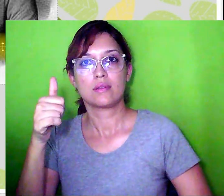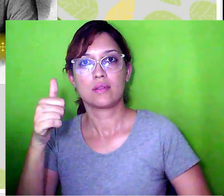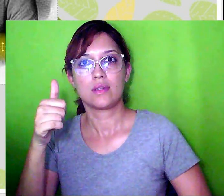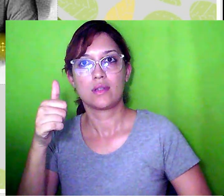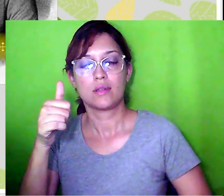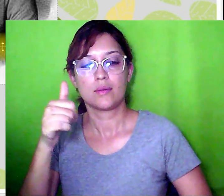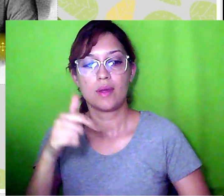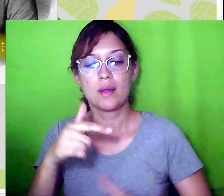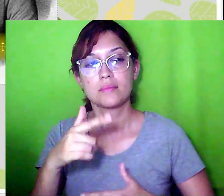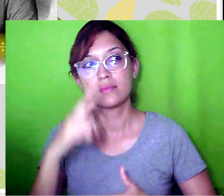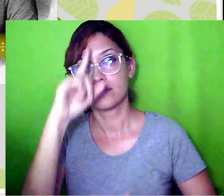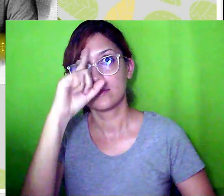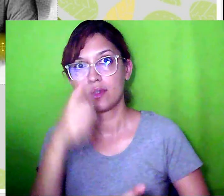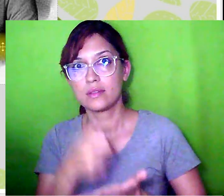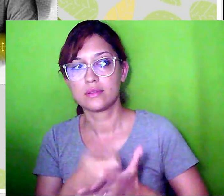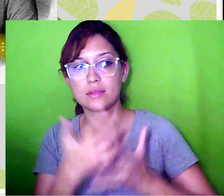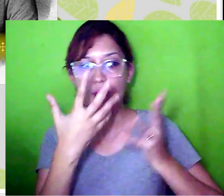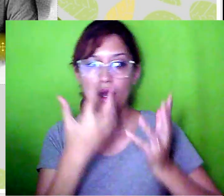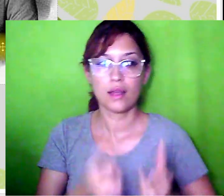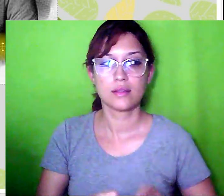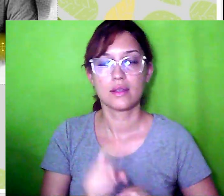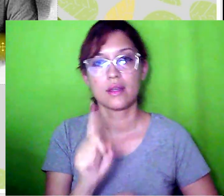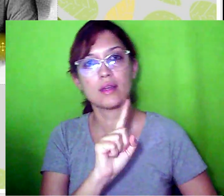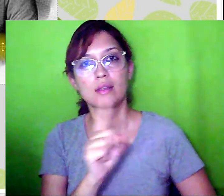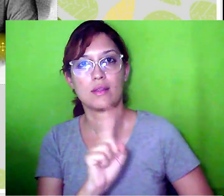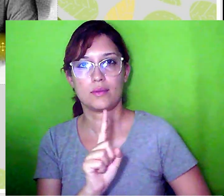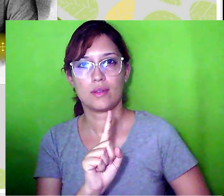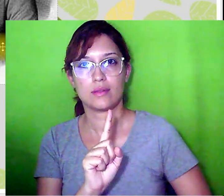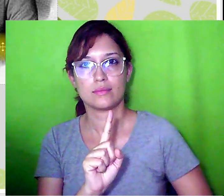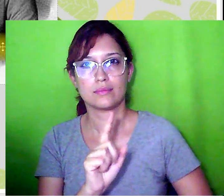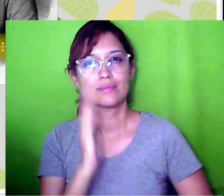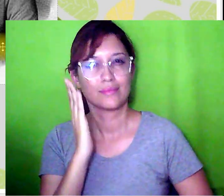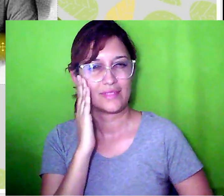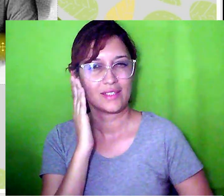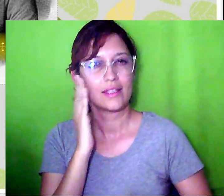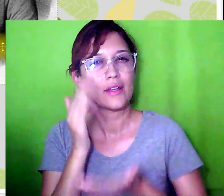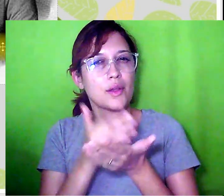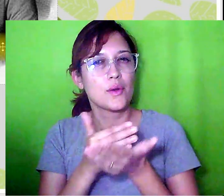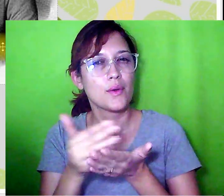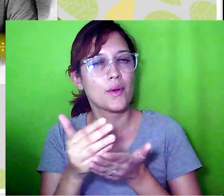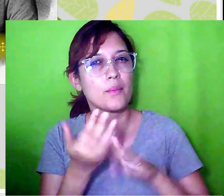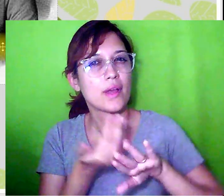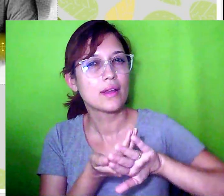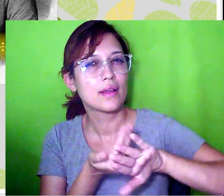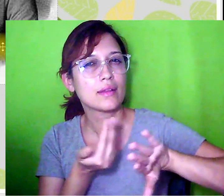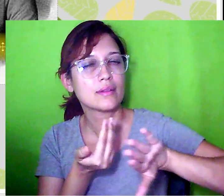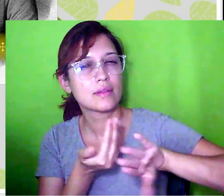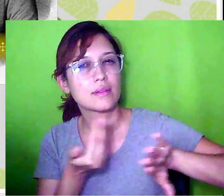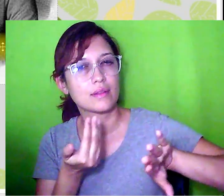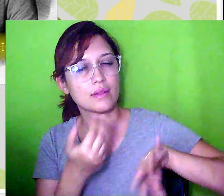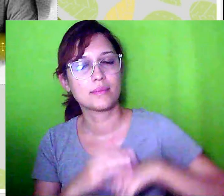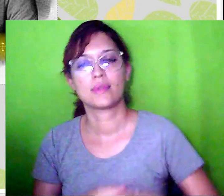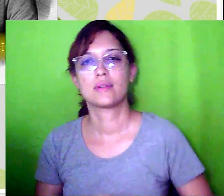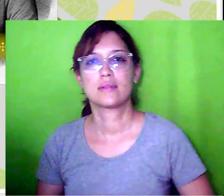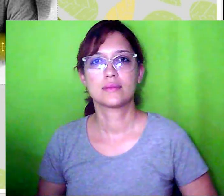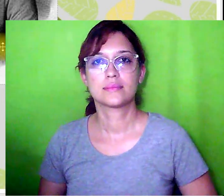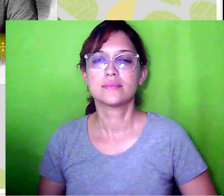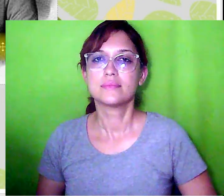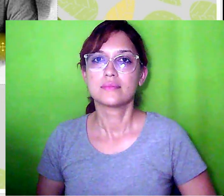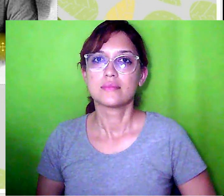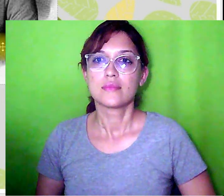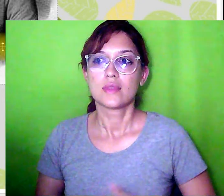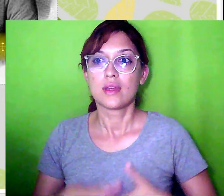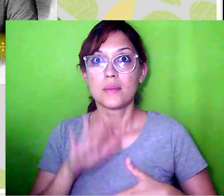que vinham de Portugal precisavam passar pela aprovação dele para ter validade aqui no Brasil. Então, veja